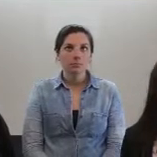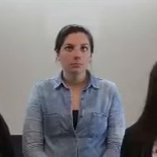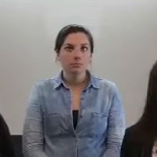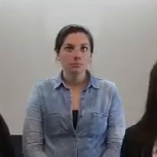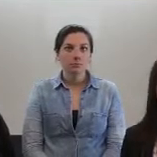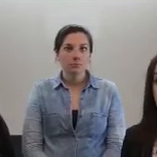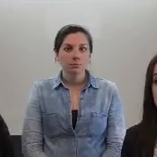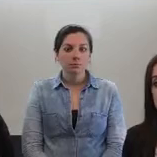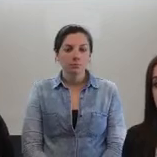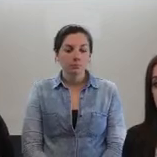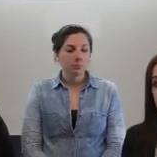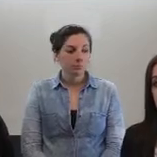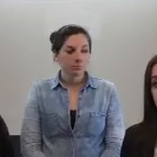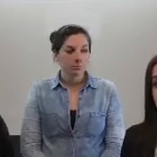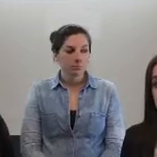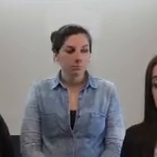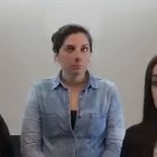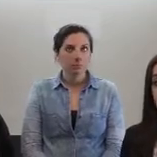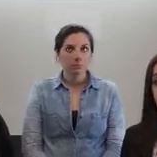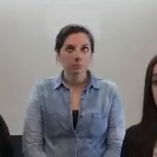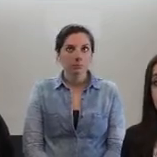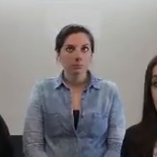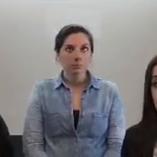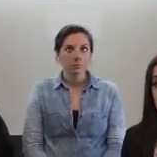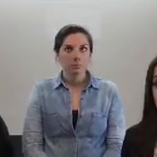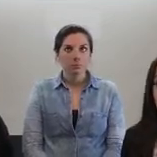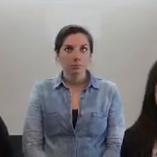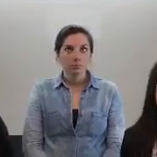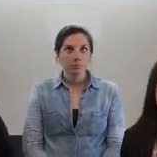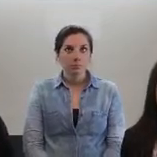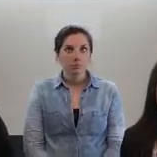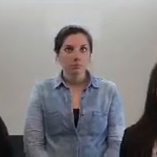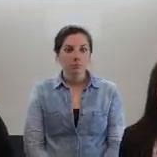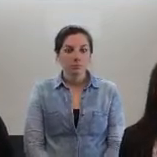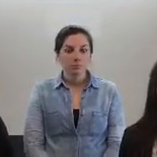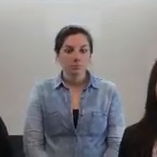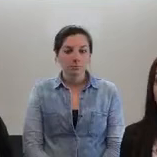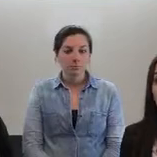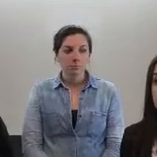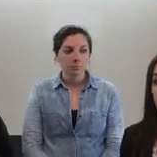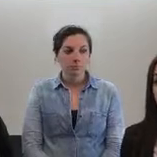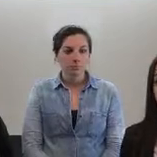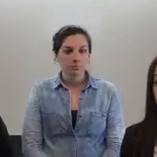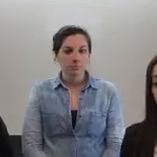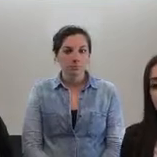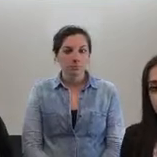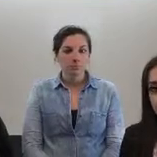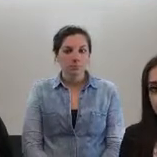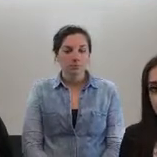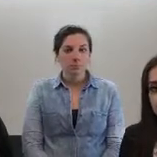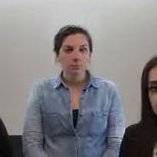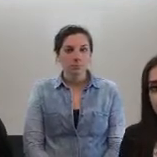eles são uma boa fonte de pesquisa. Então, assim, às vezes vocês estão com um tema de pesquisa, o Google, ele é